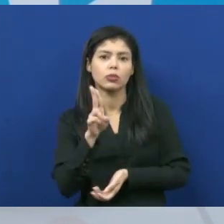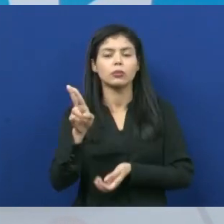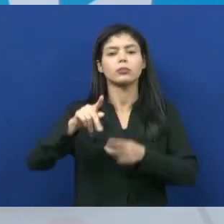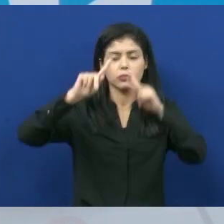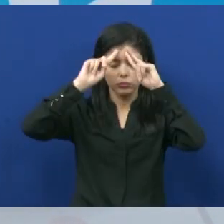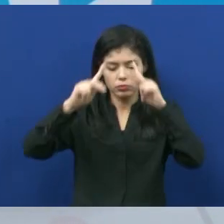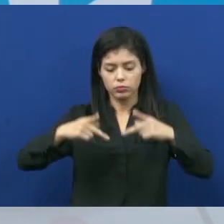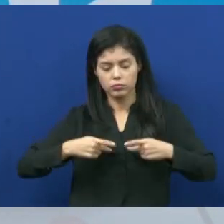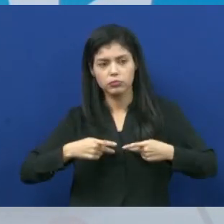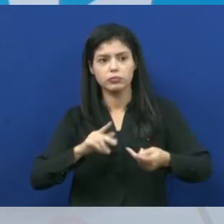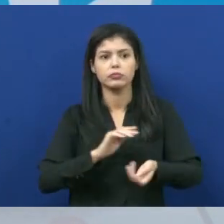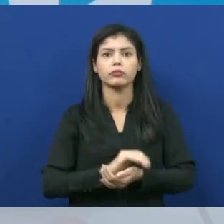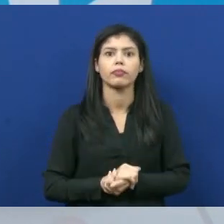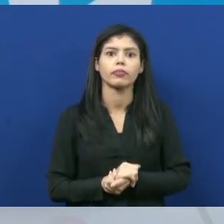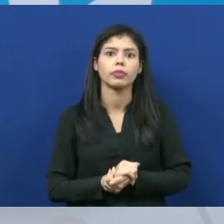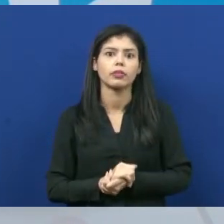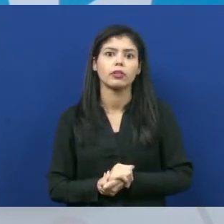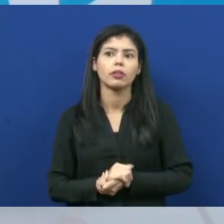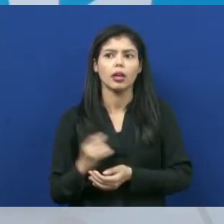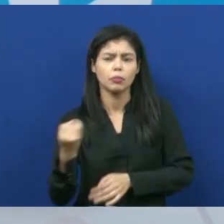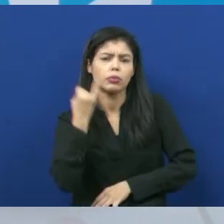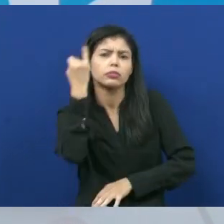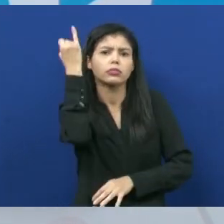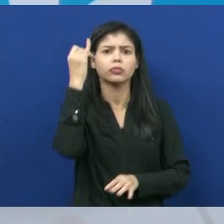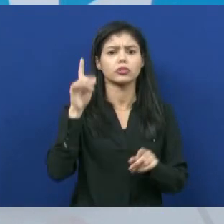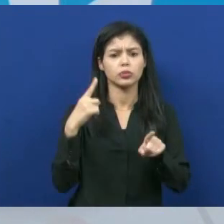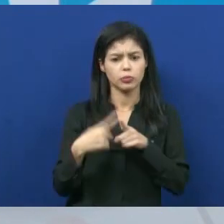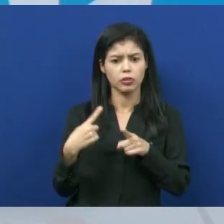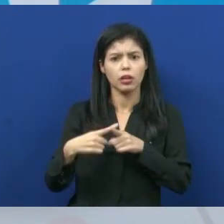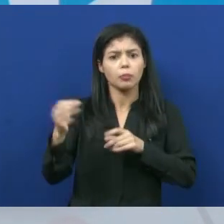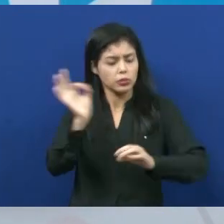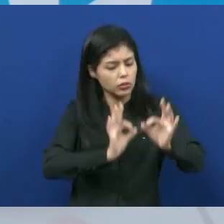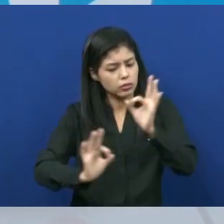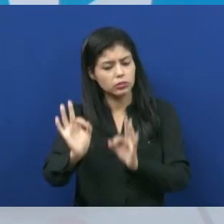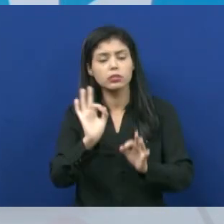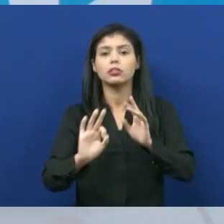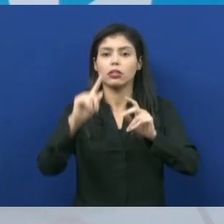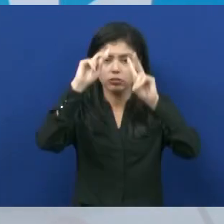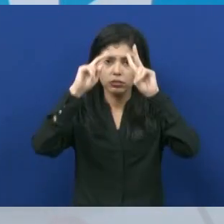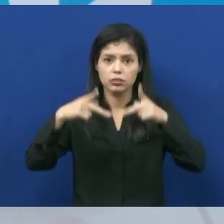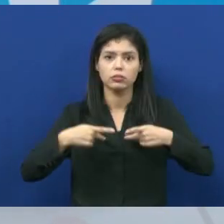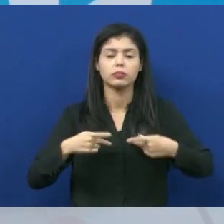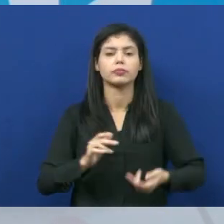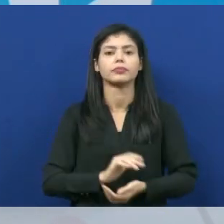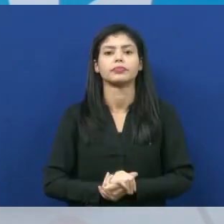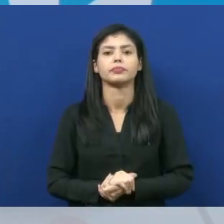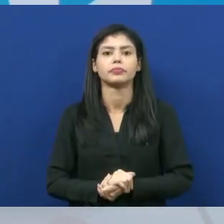seres vivos. Ela é de fundamental importância para a organização dos seres vivos.